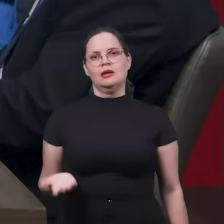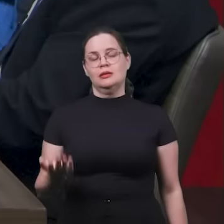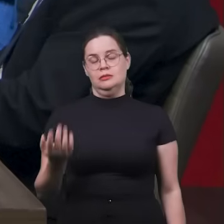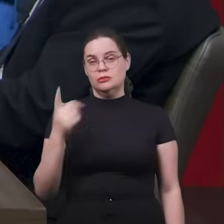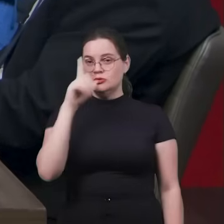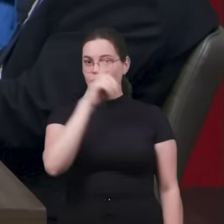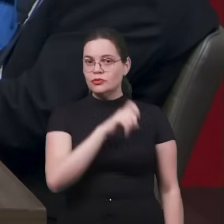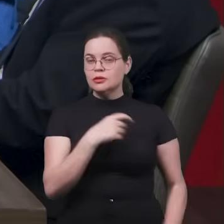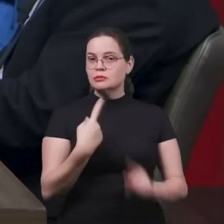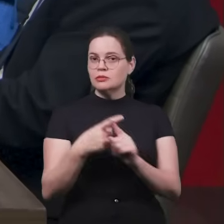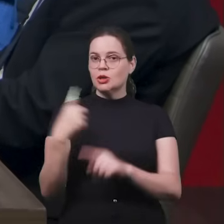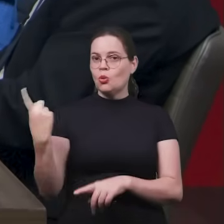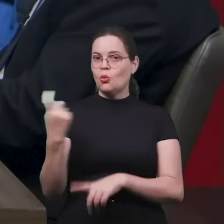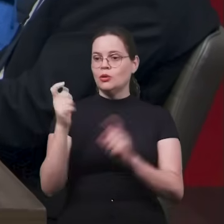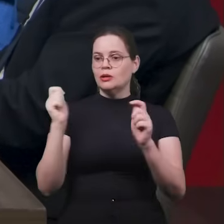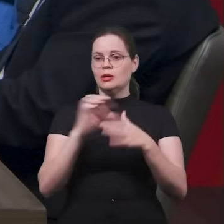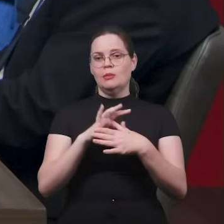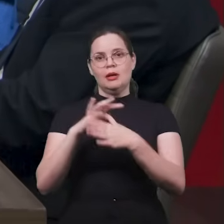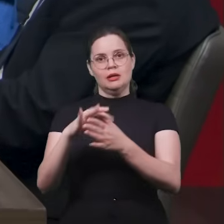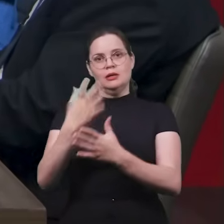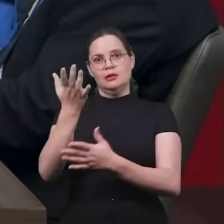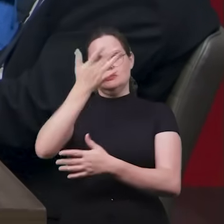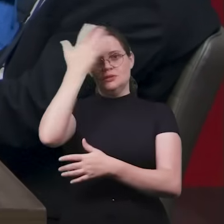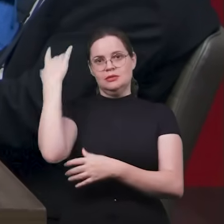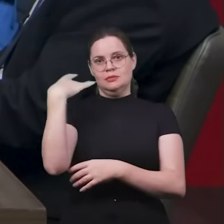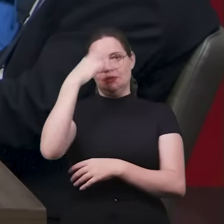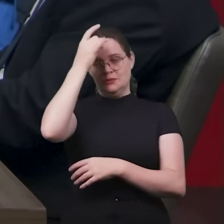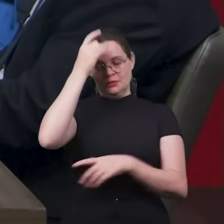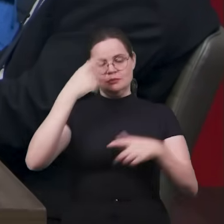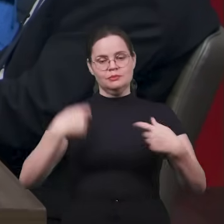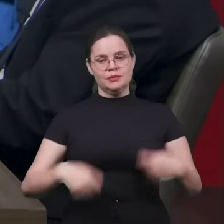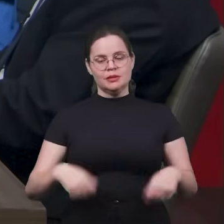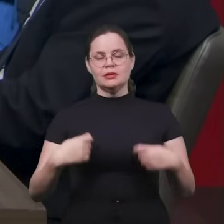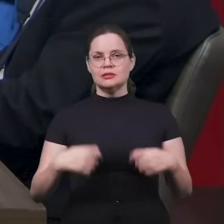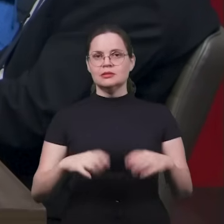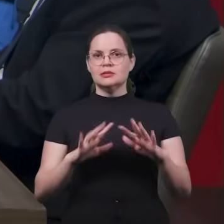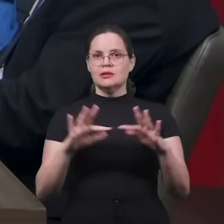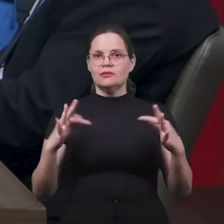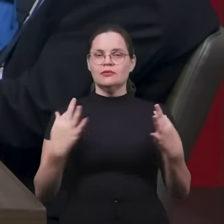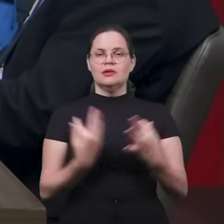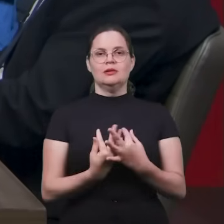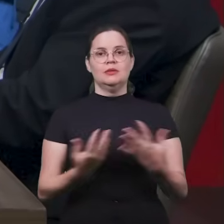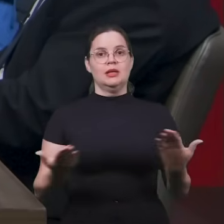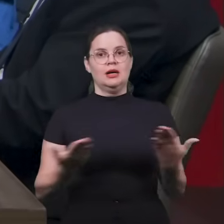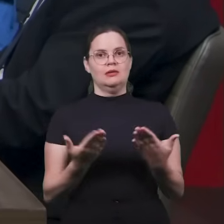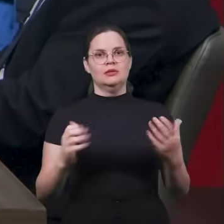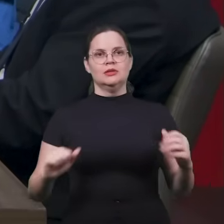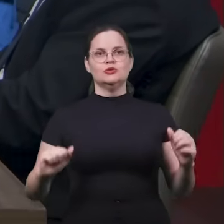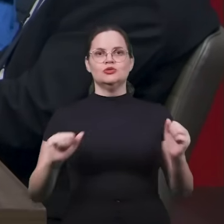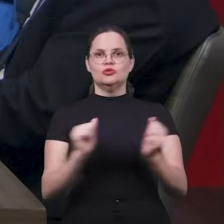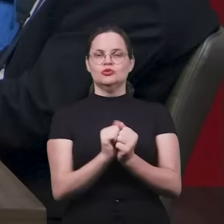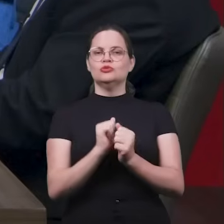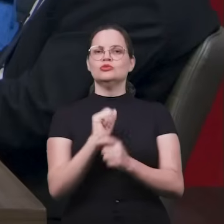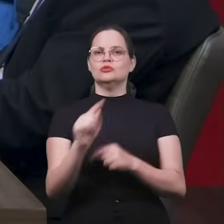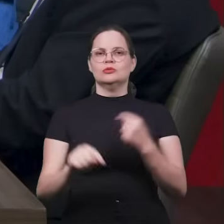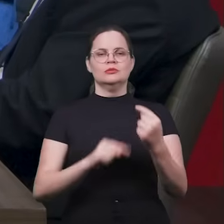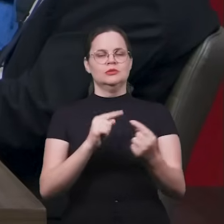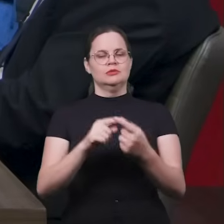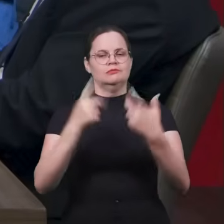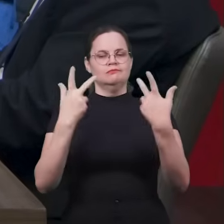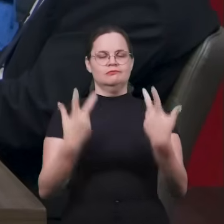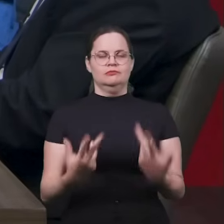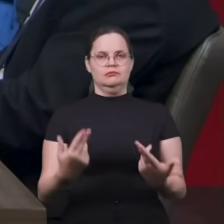difícil, porque é ele que guia. Então, é necessário a família estar nessa hora, imbuídas desse